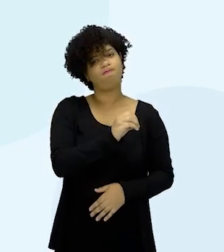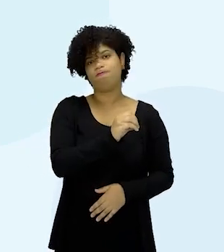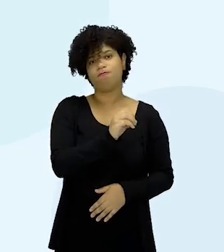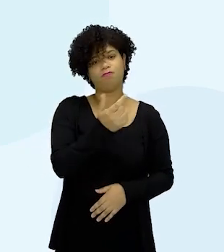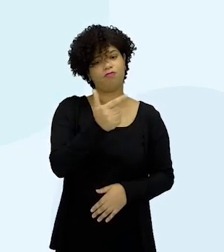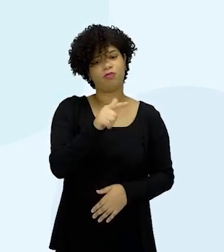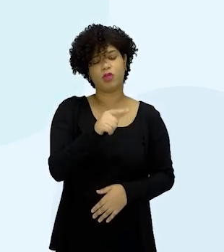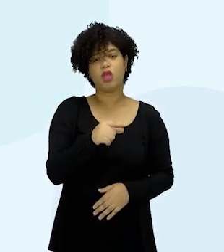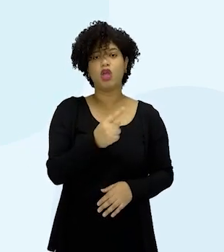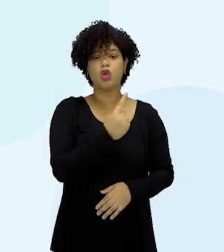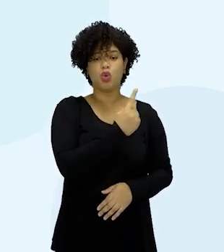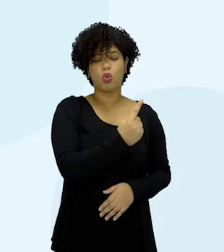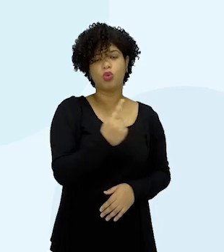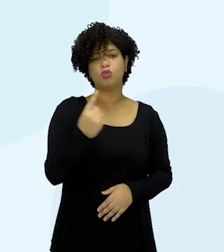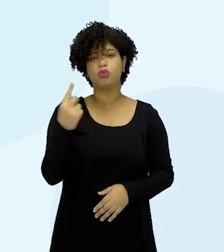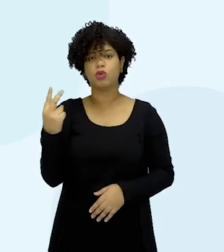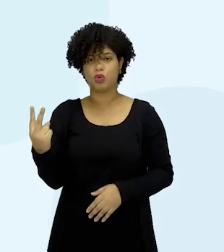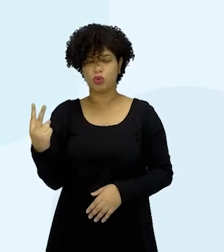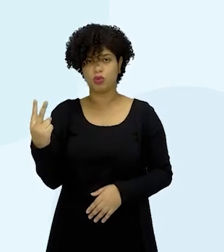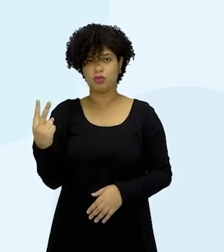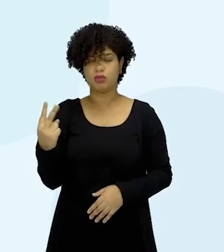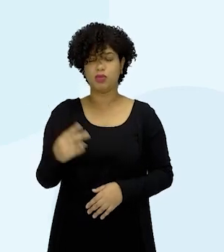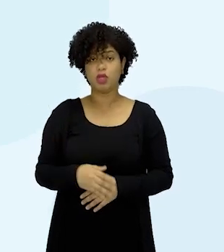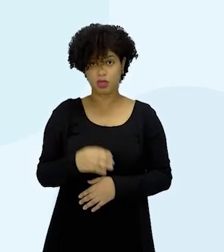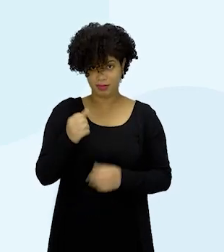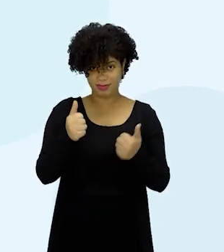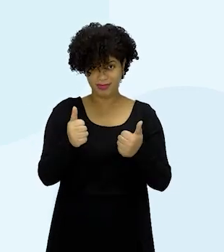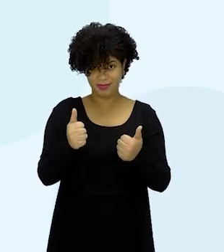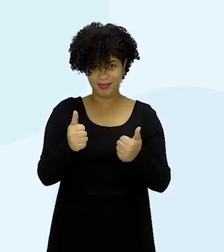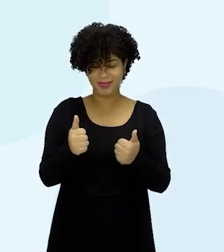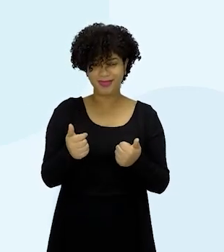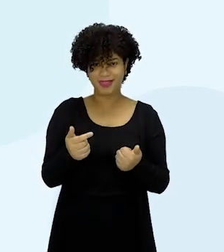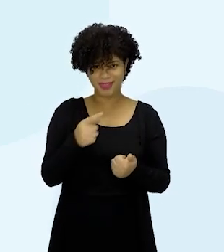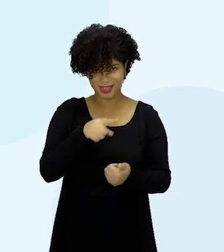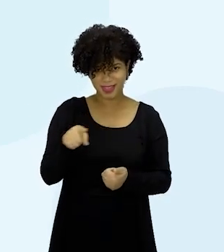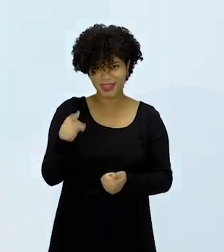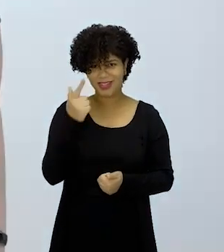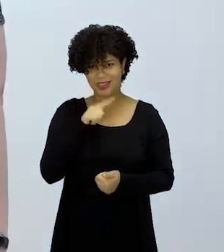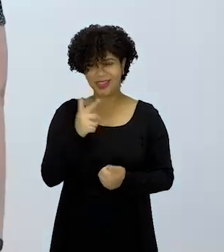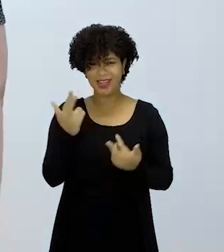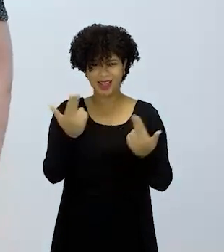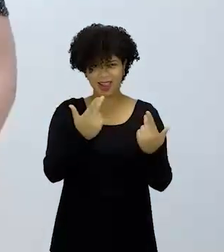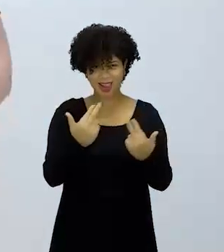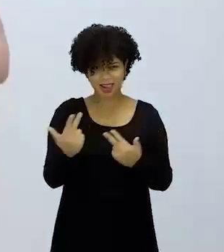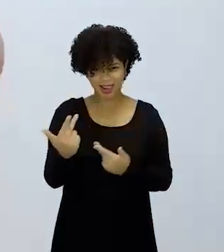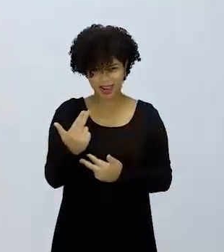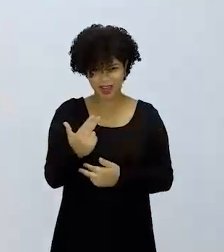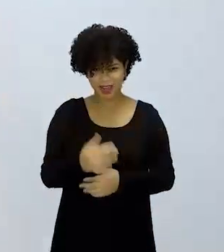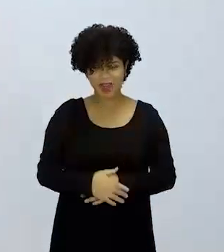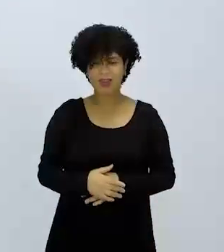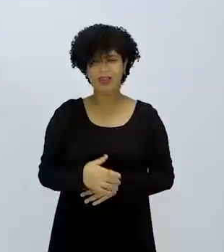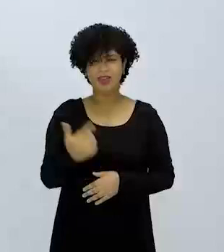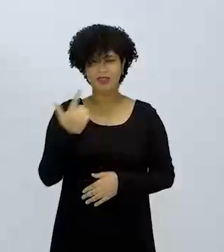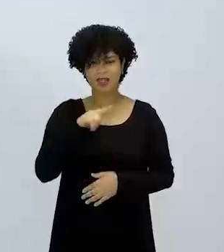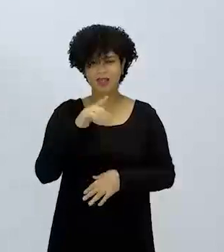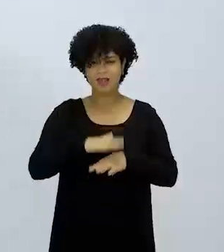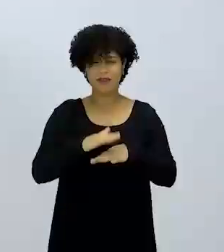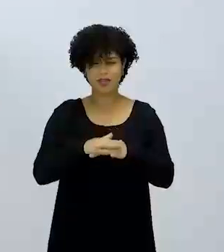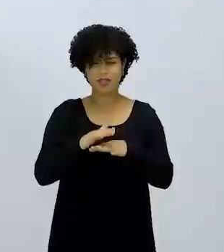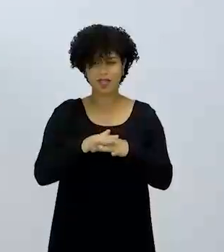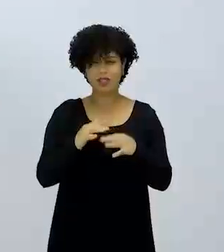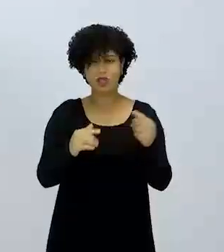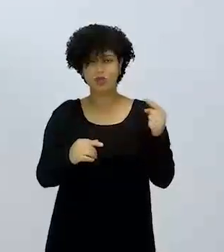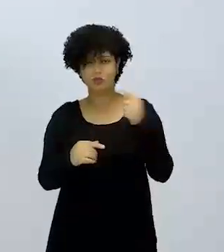0 porque não tinha o 0 no conjunto B. Tudo bem? Tranquilo? Chegaram nessa mesma informação que eu? Conseguiram fazer esse desenho às